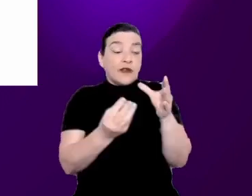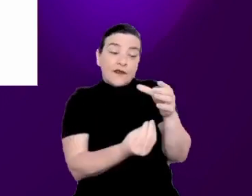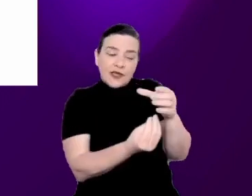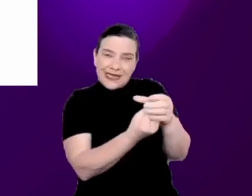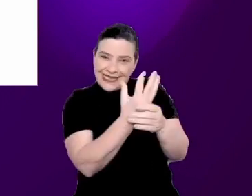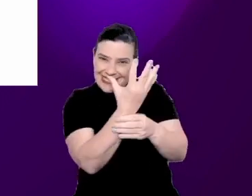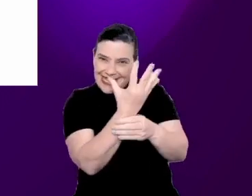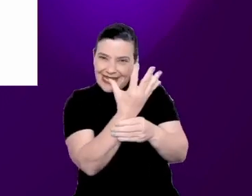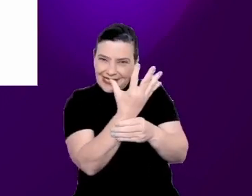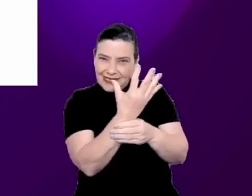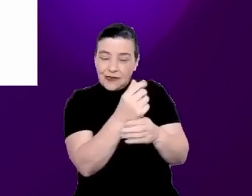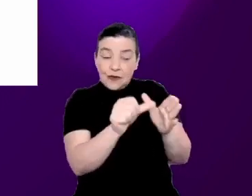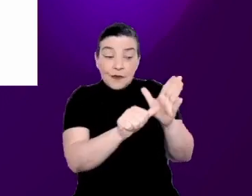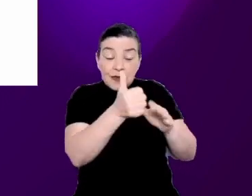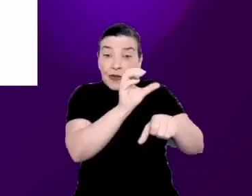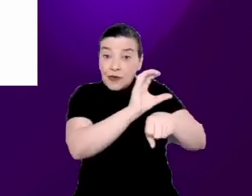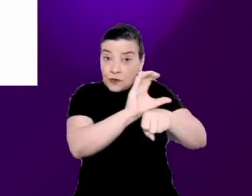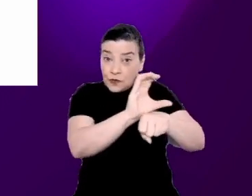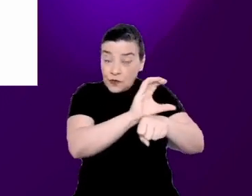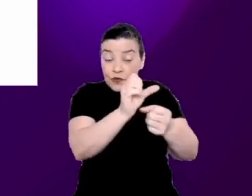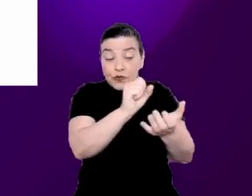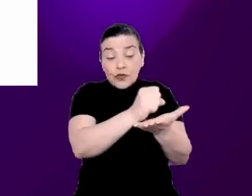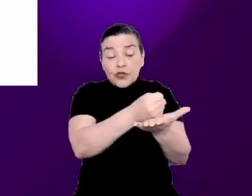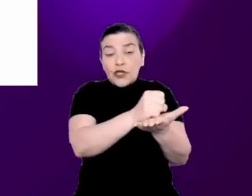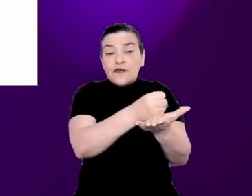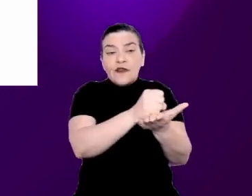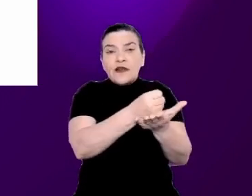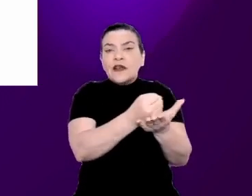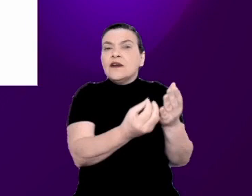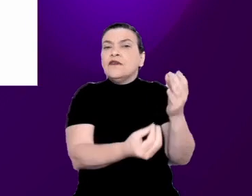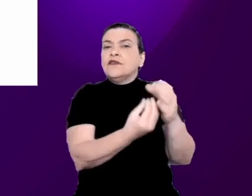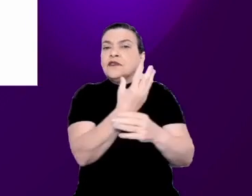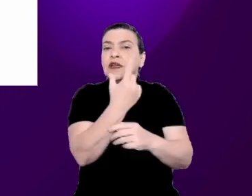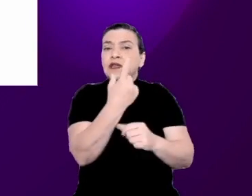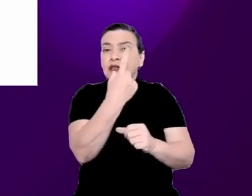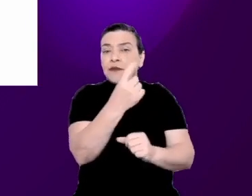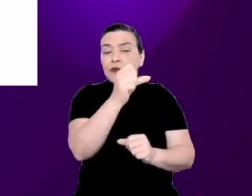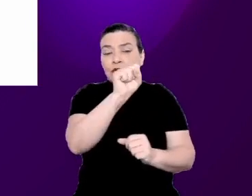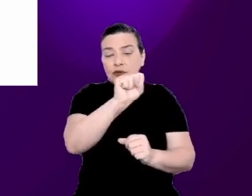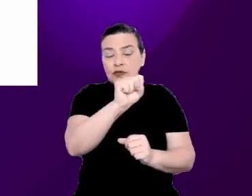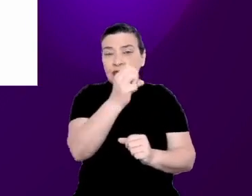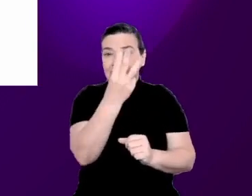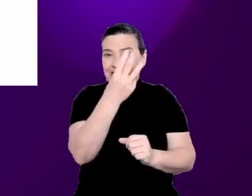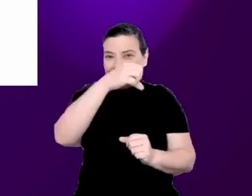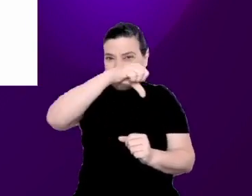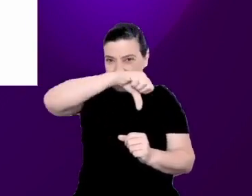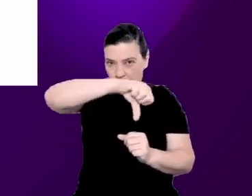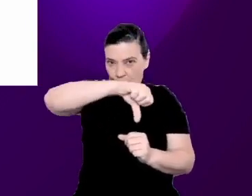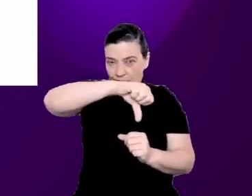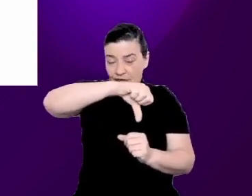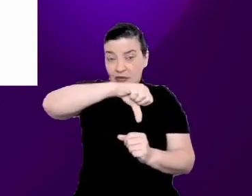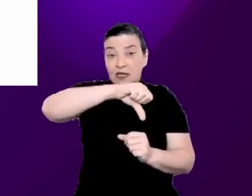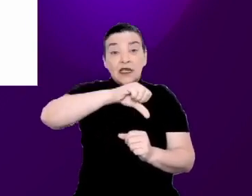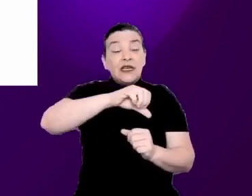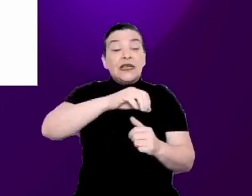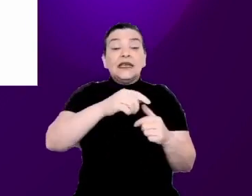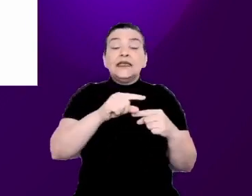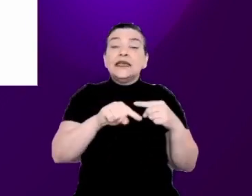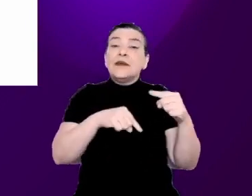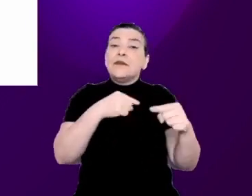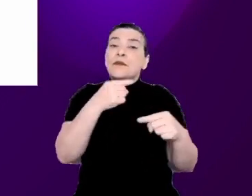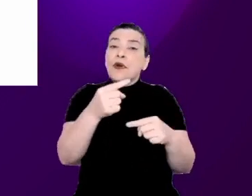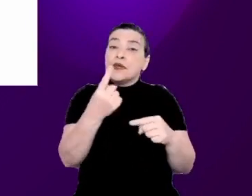o primeiro curso de farmácia no Brasil, ele foi fundado em 1839. Porém, somente